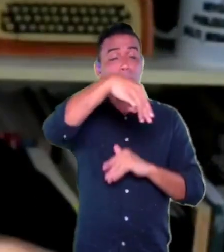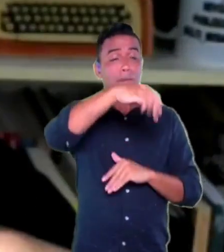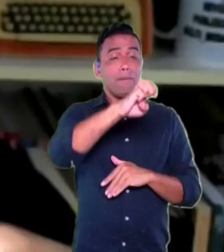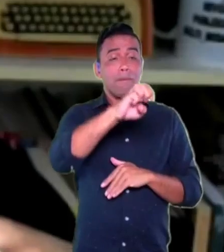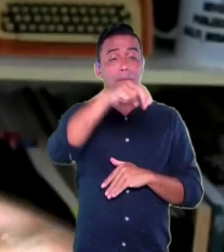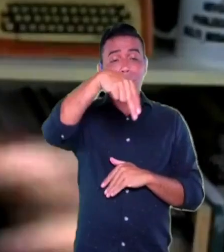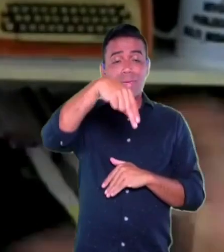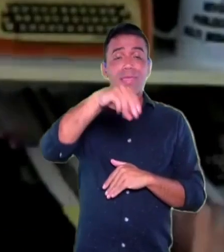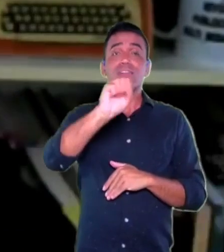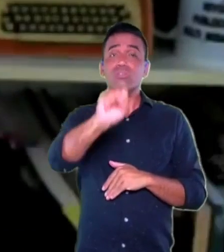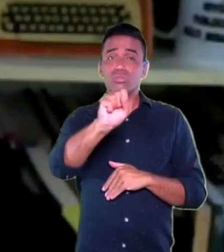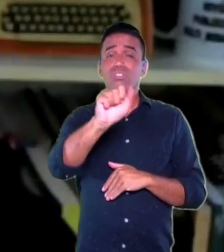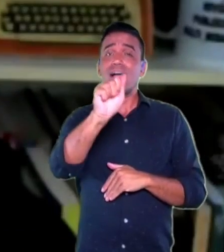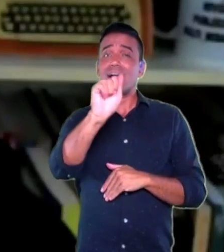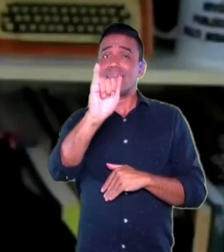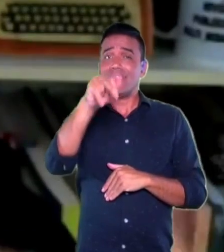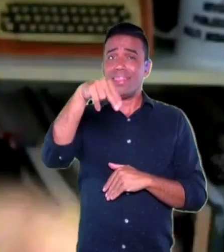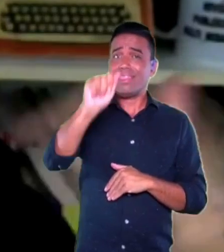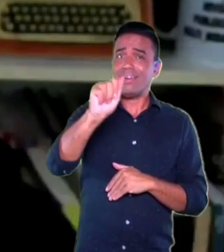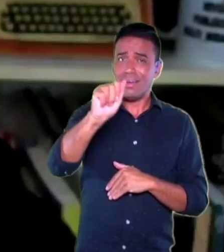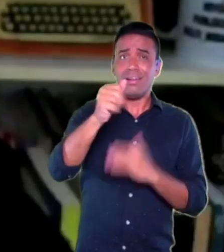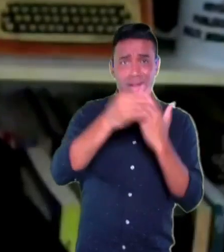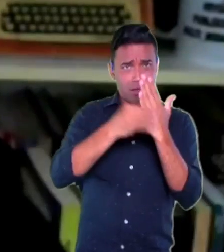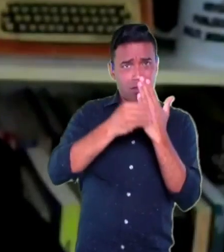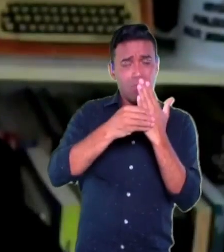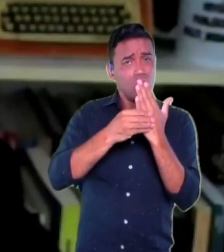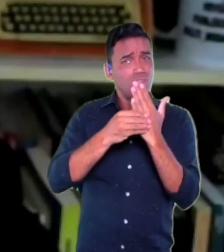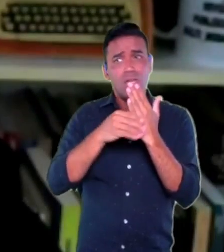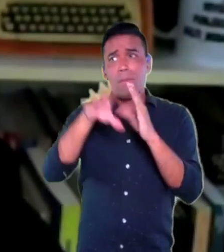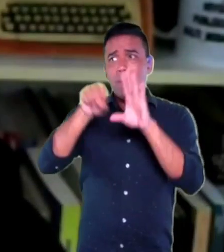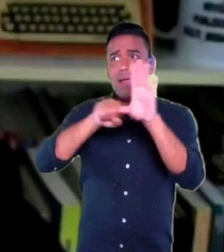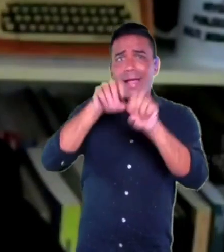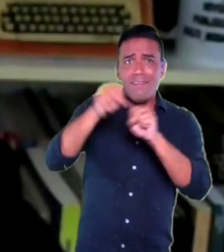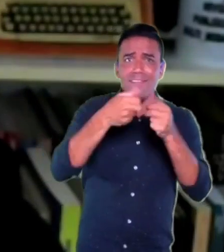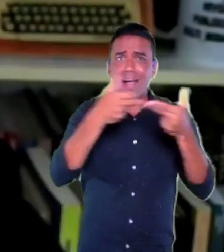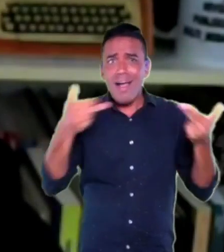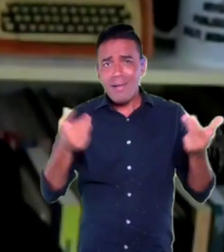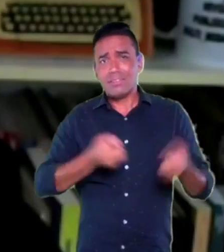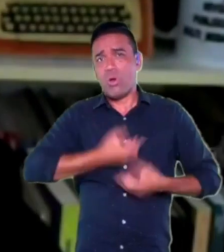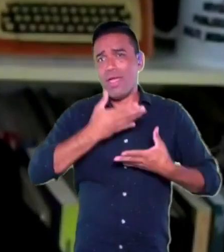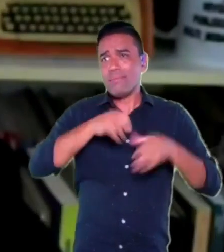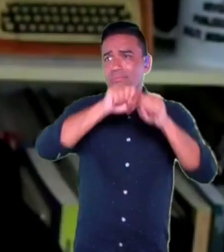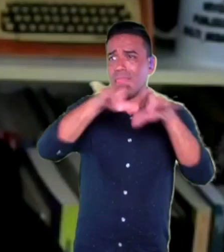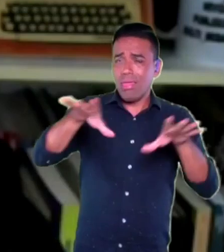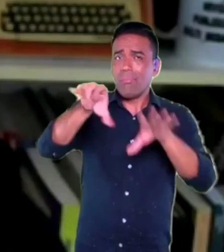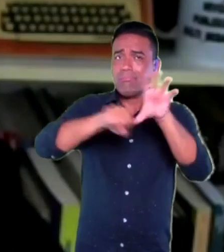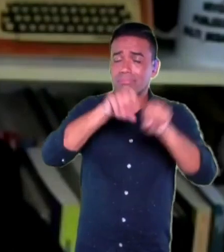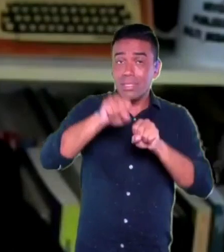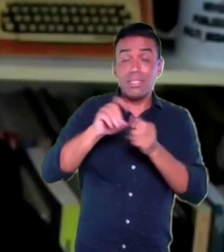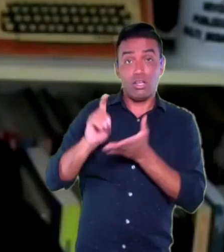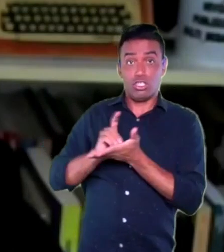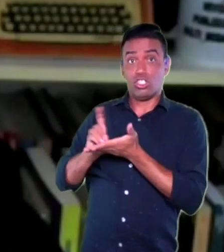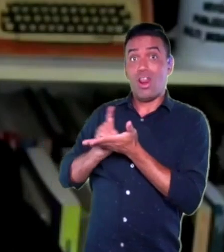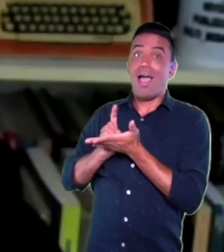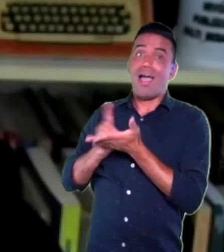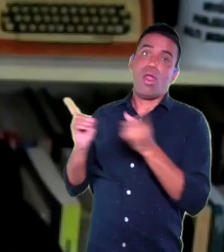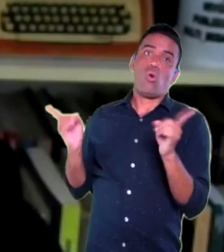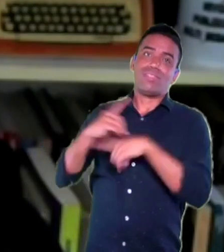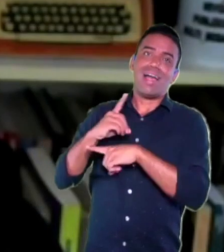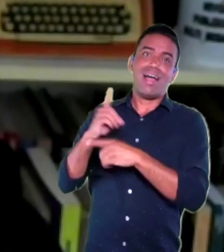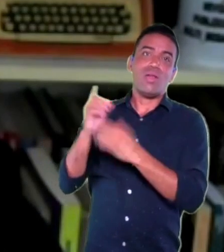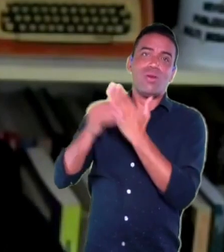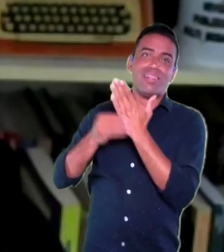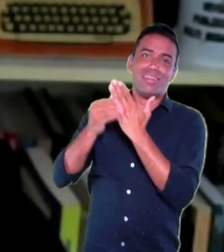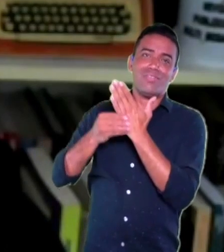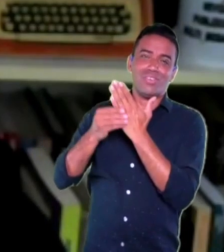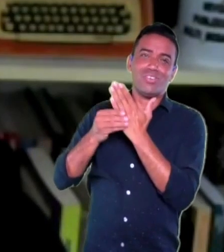uma recolha, né, de poemas esparsos. O dicionário é o contrário. É